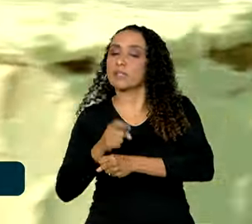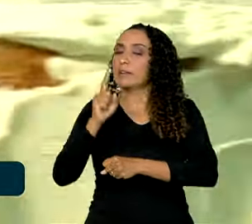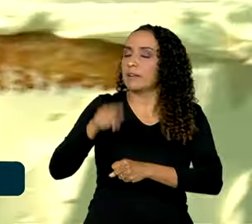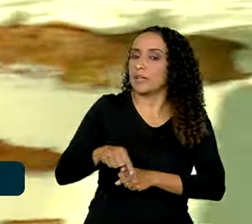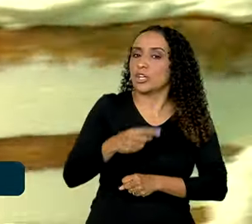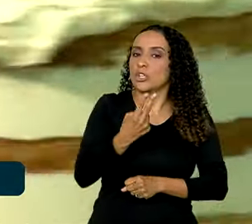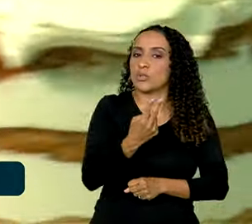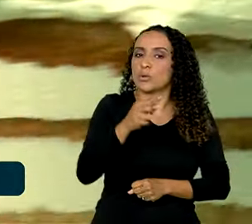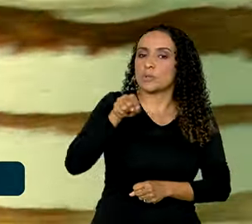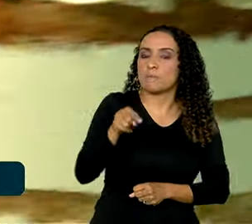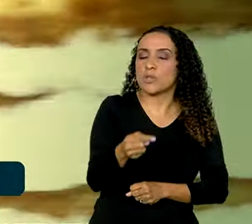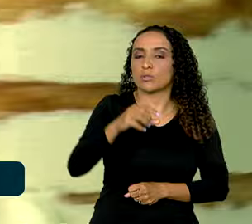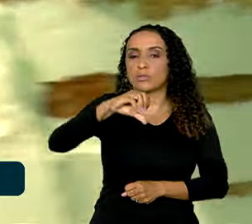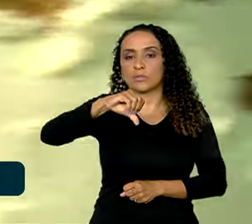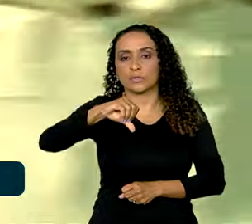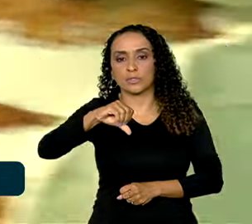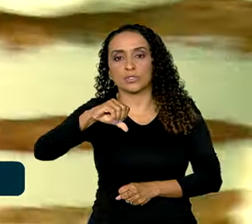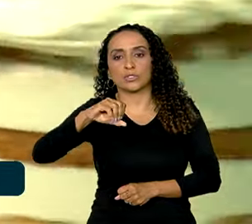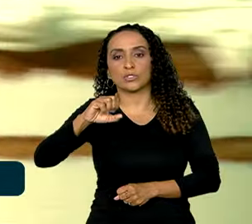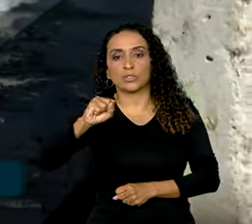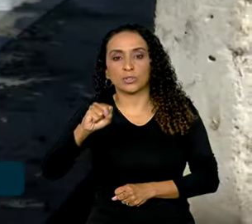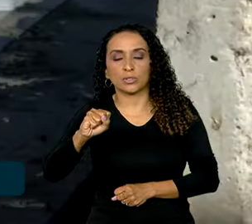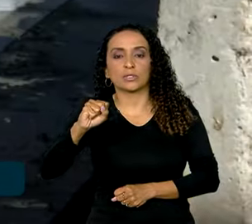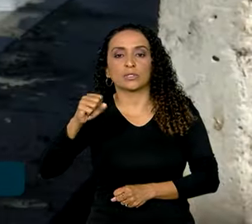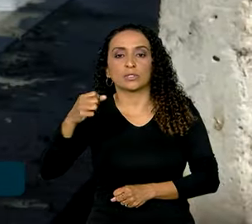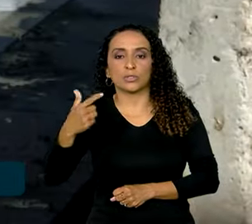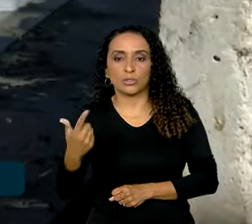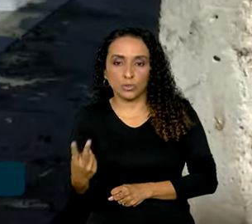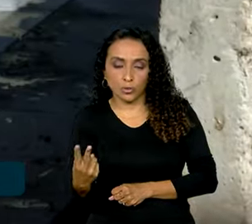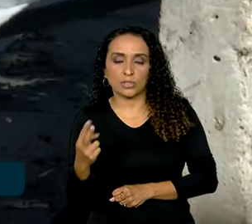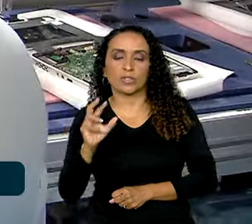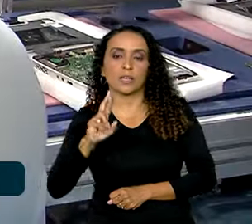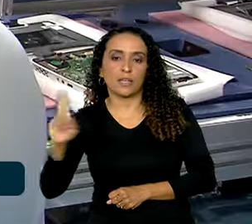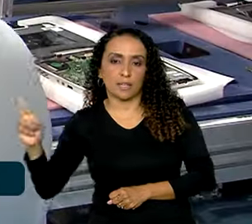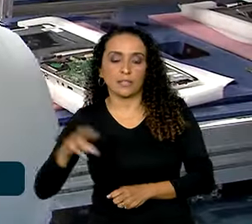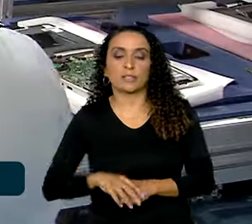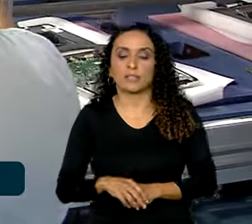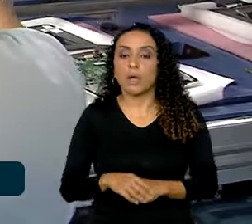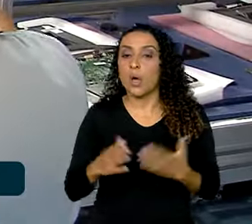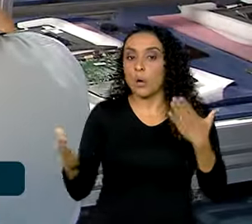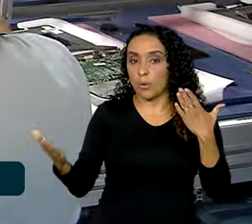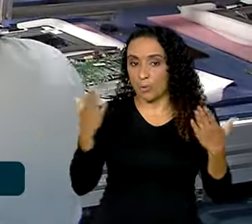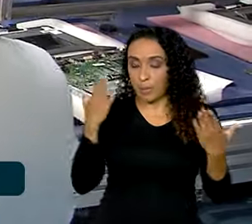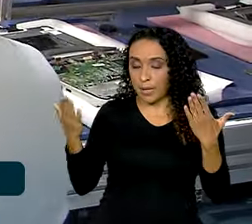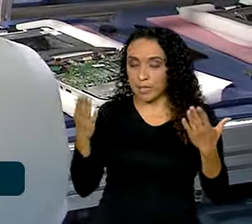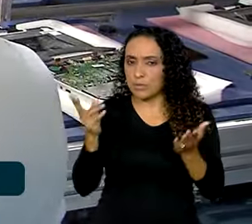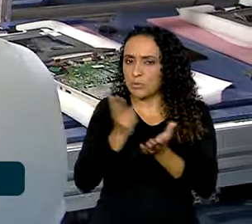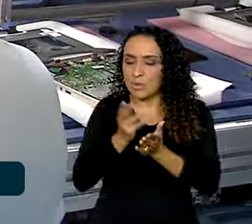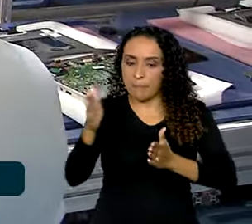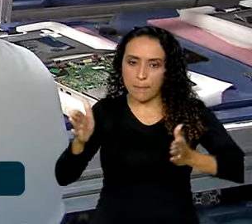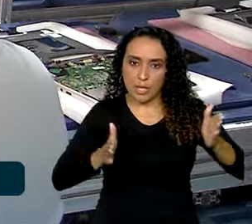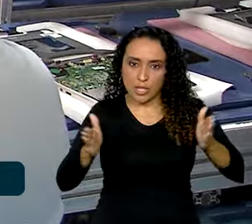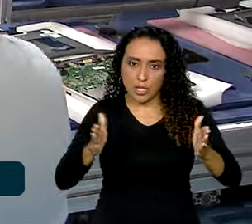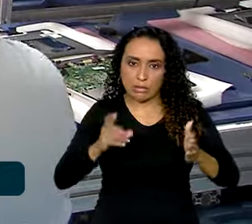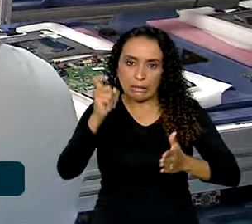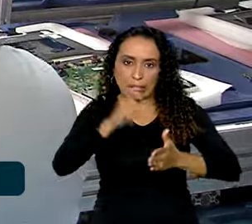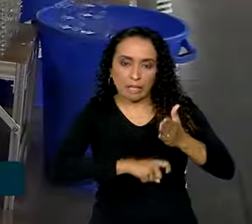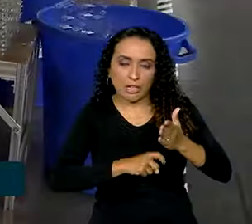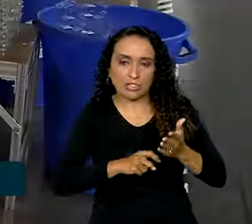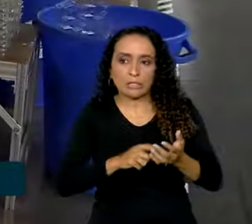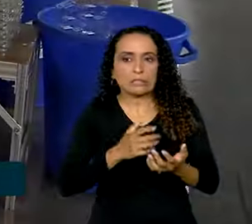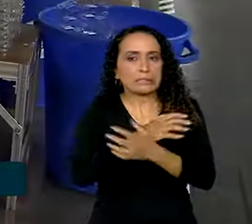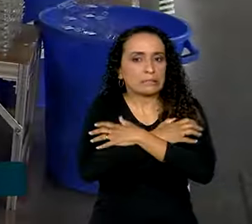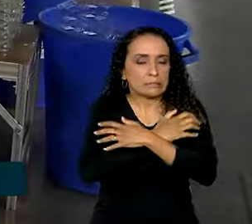de R$ 2.982. No comparativo do mesmo período, a taxa de